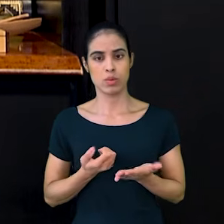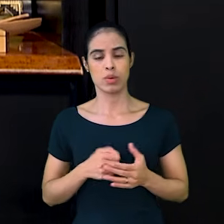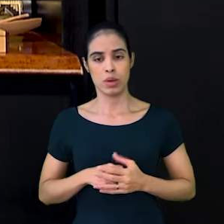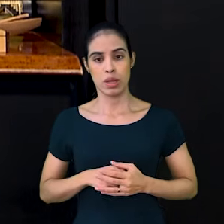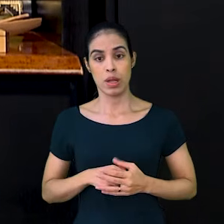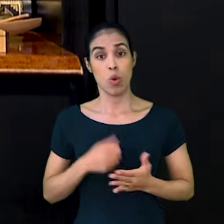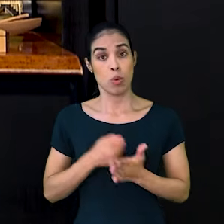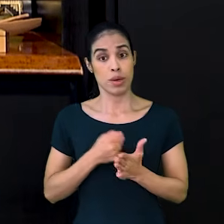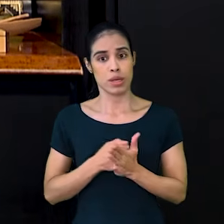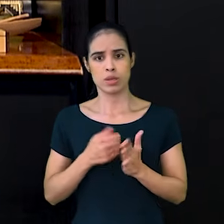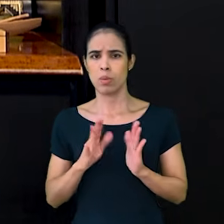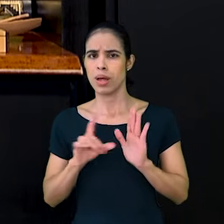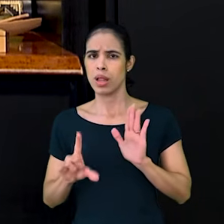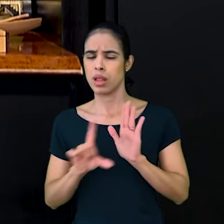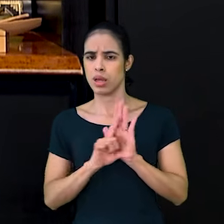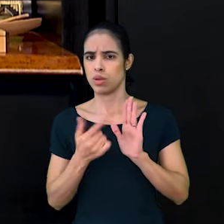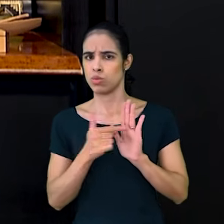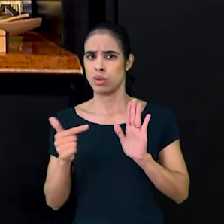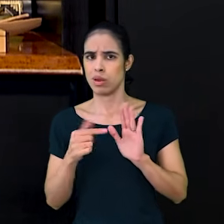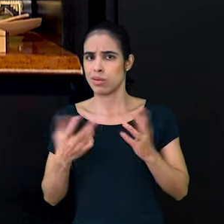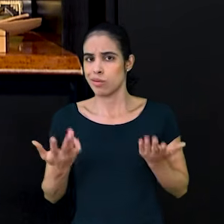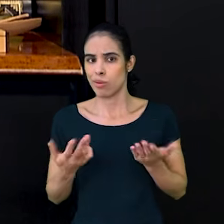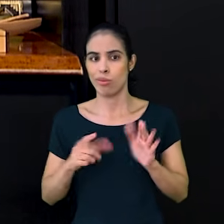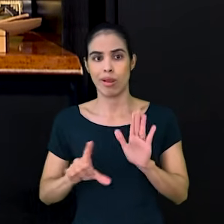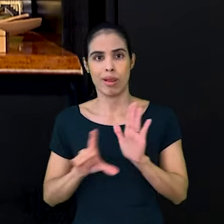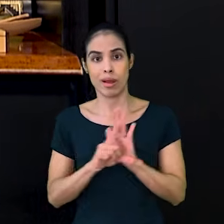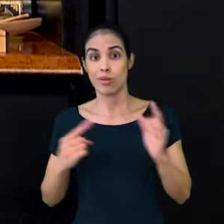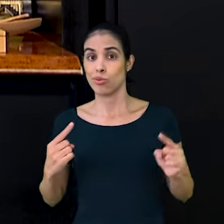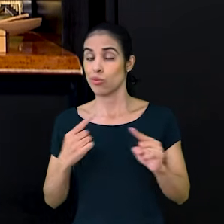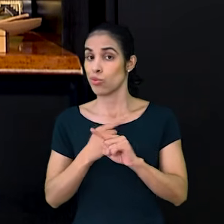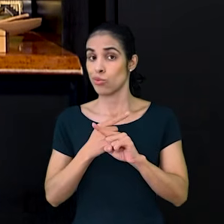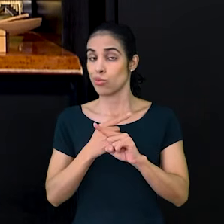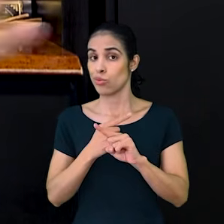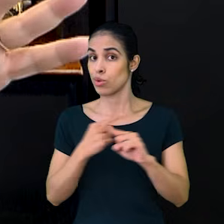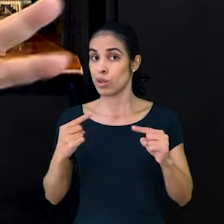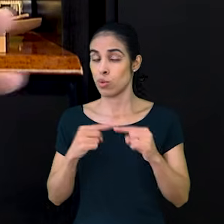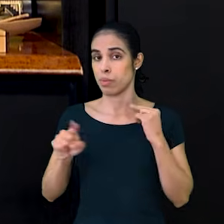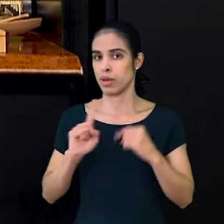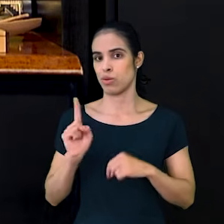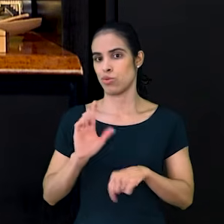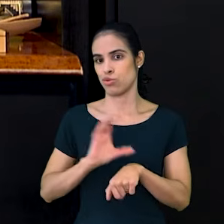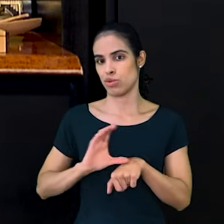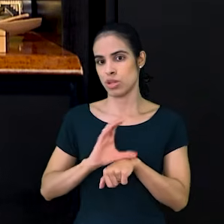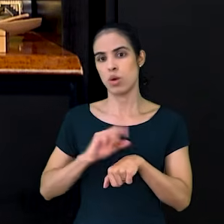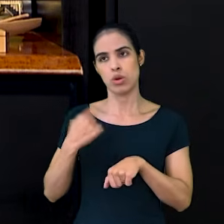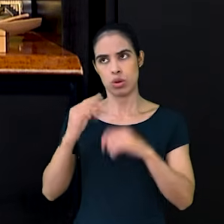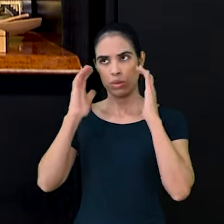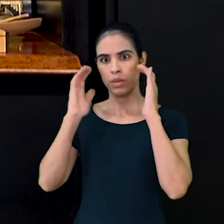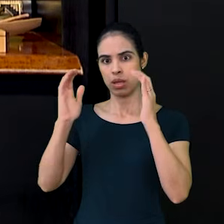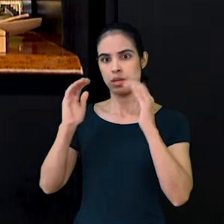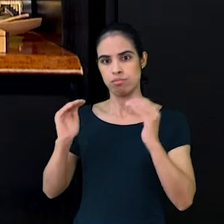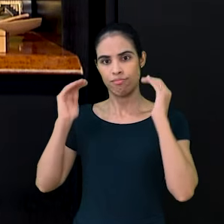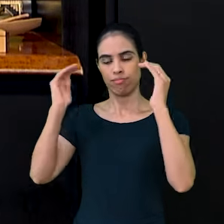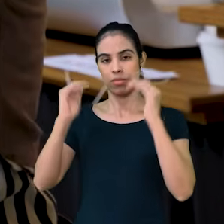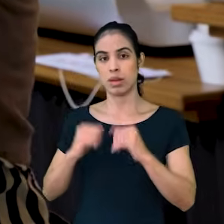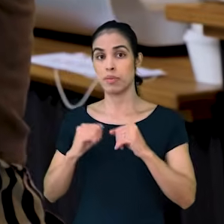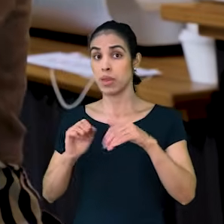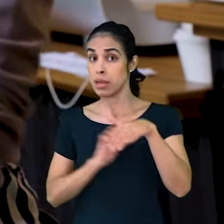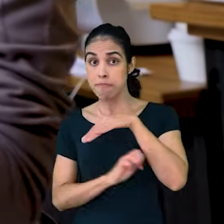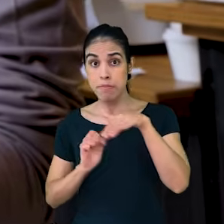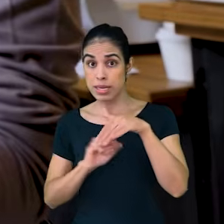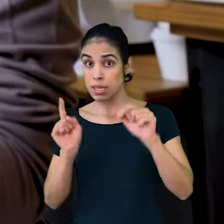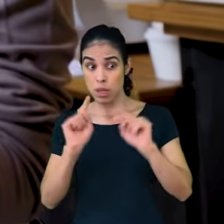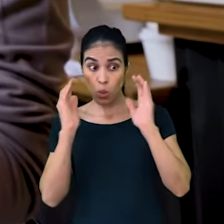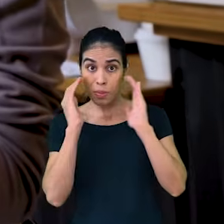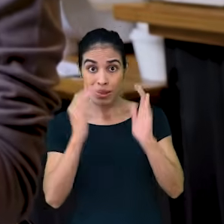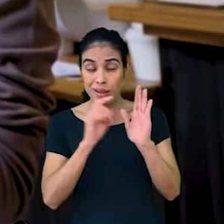lei, entendeu que era inconstitucional por isso, e nós simplesmente cumprimos o que decide o Supremo Tribunal Federal. Se o empregador